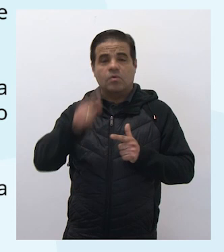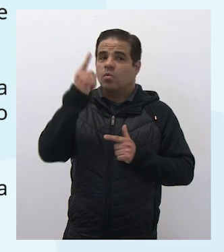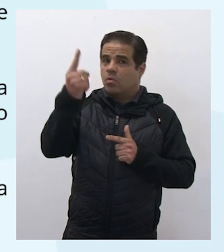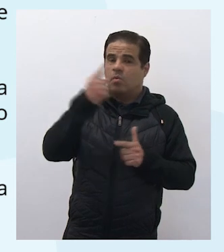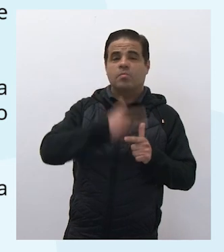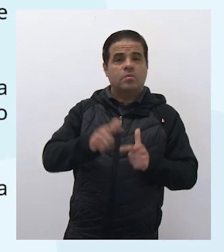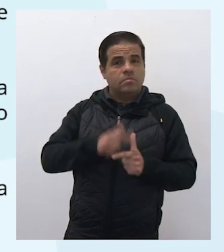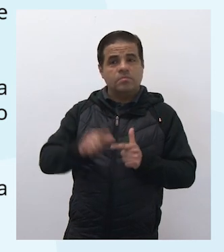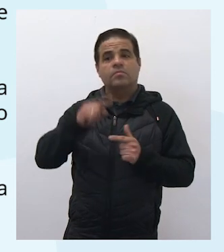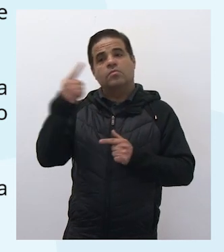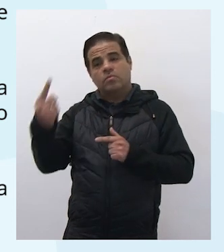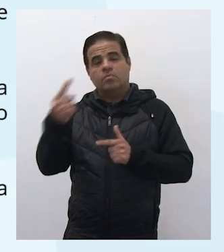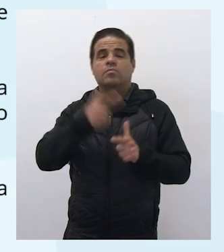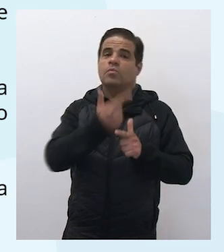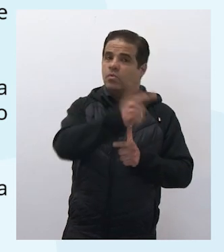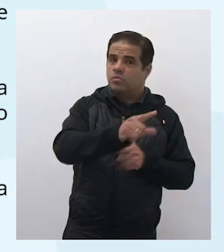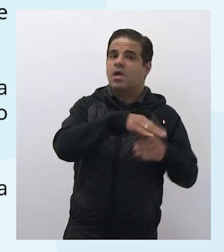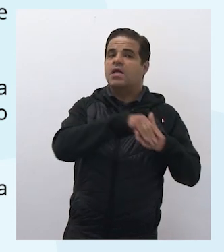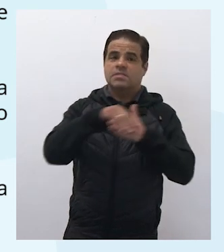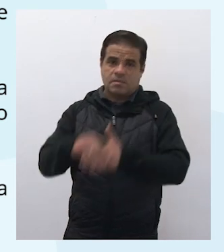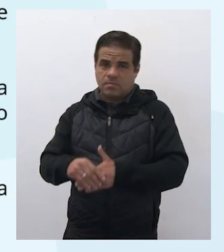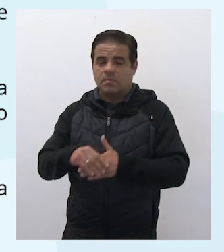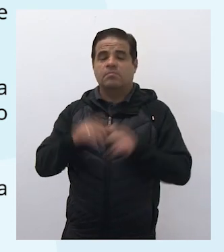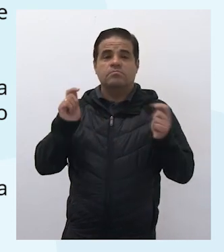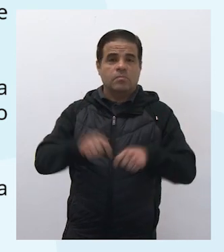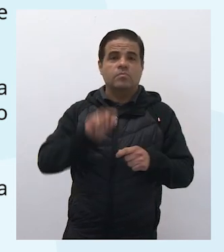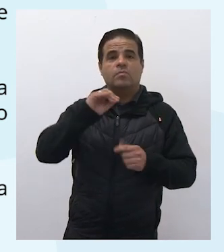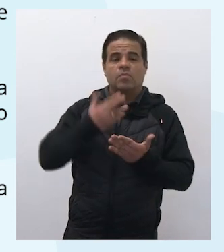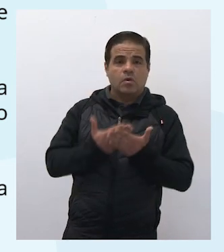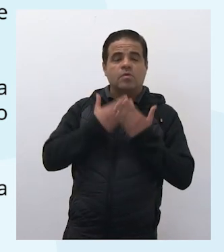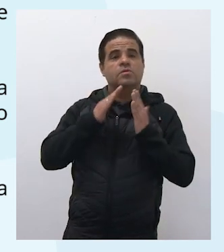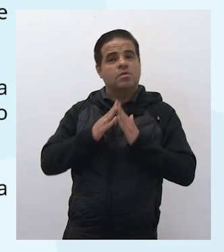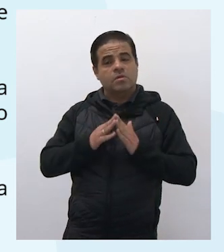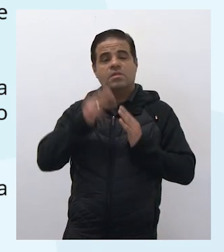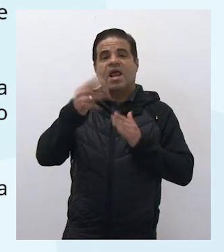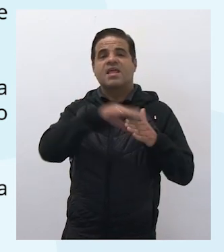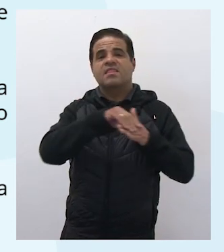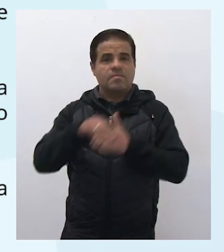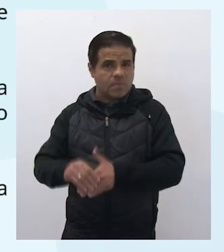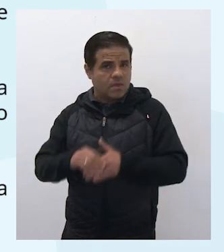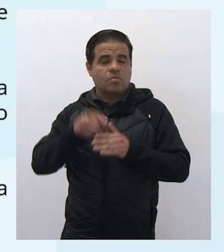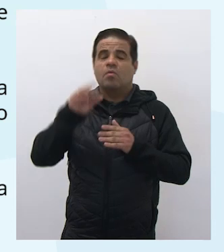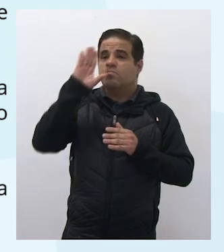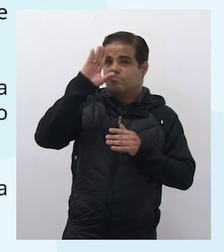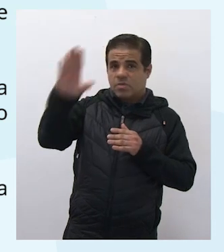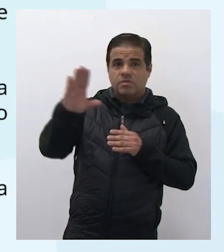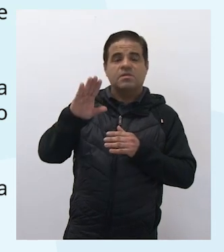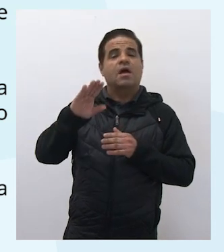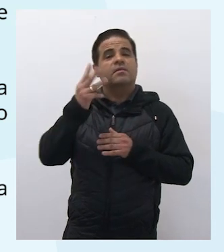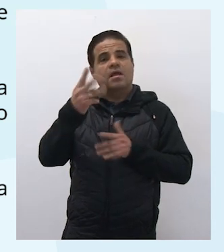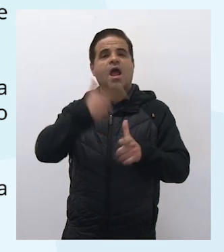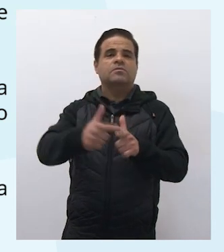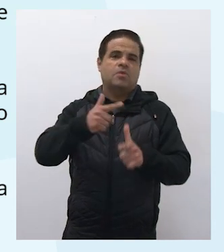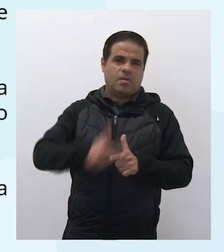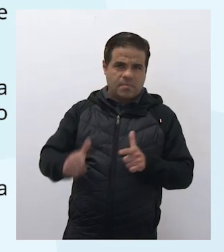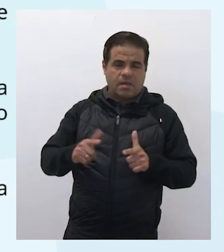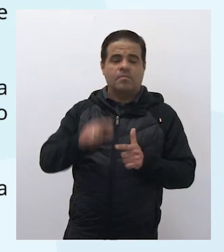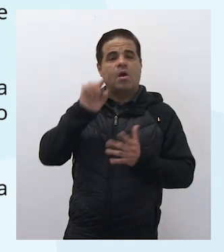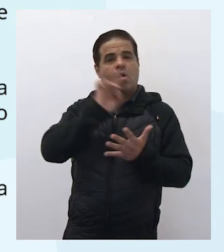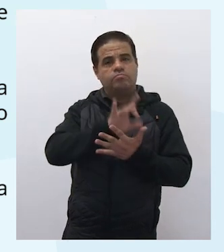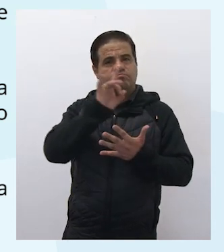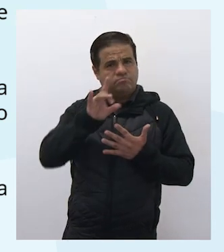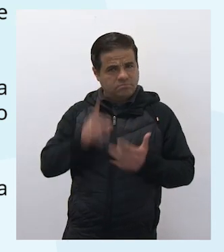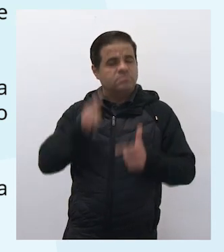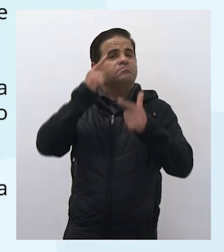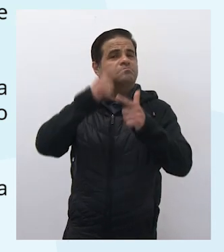dos segmentos e um problema do outro segmento. E a escola com três segmentos, a gente vai priorizar três problemas, um de cada